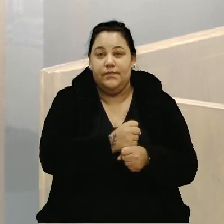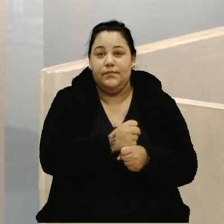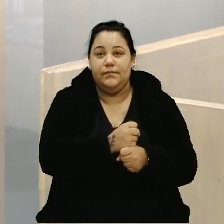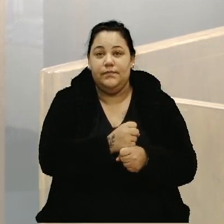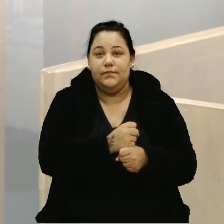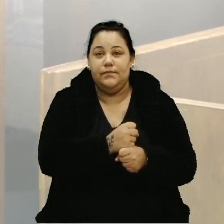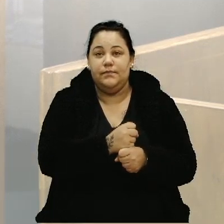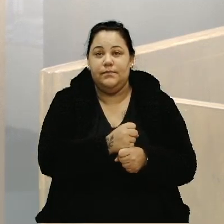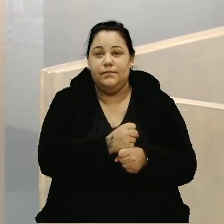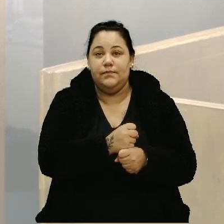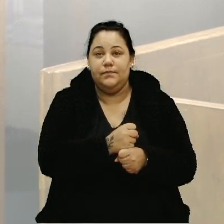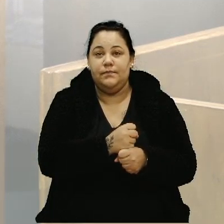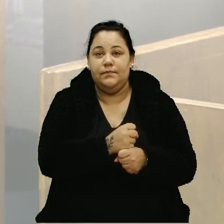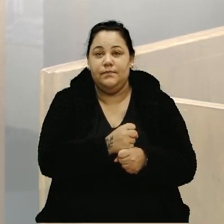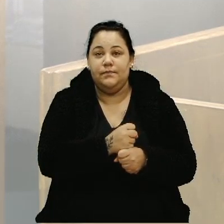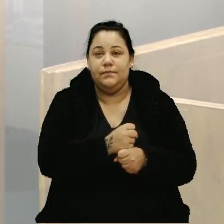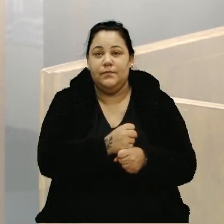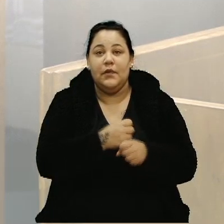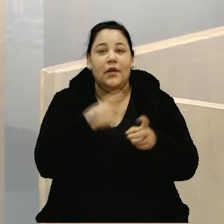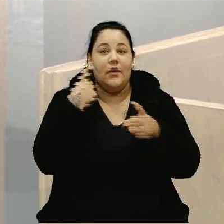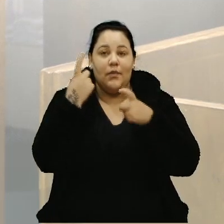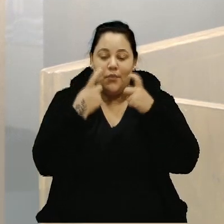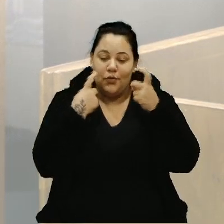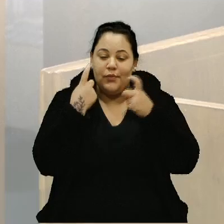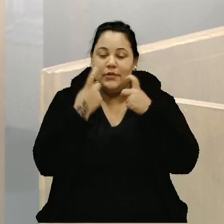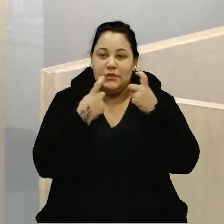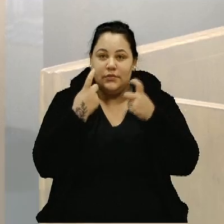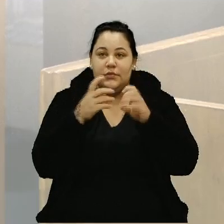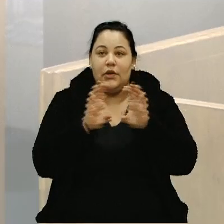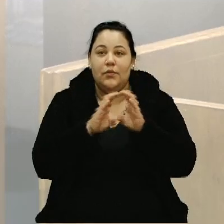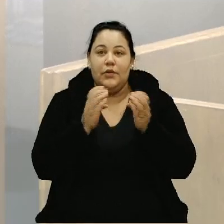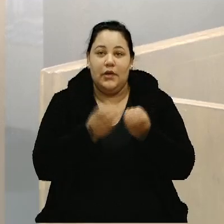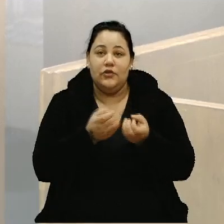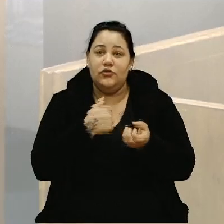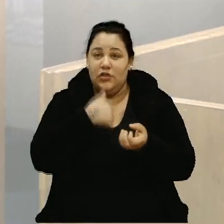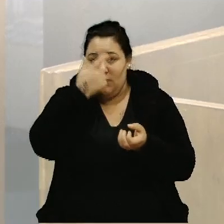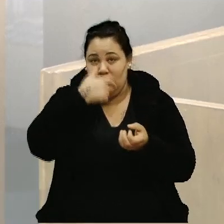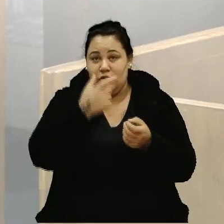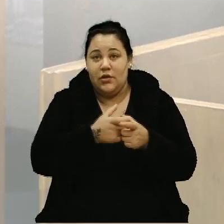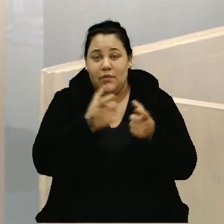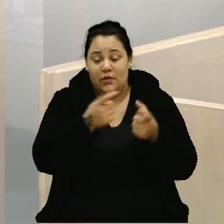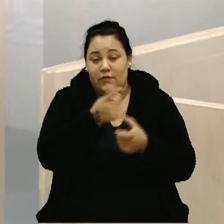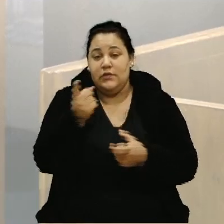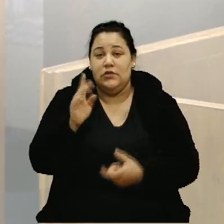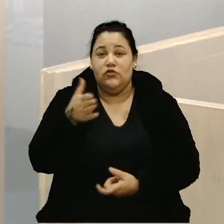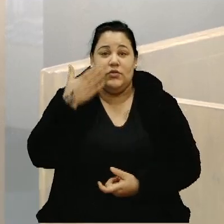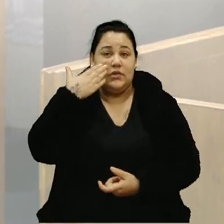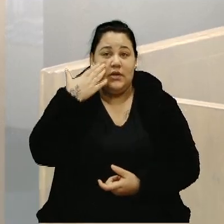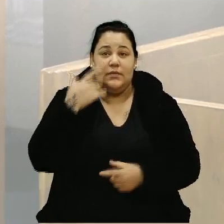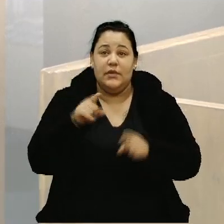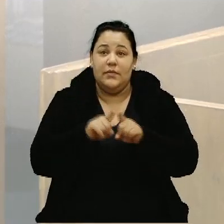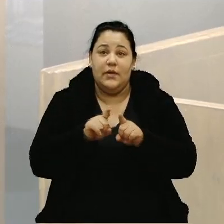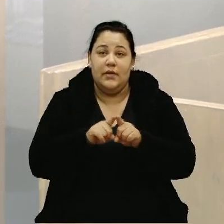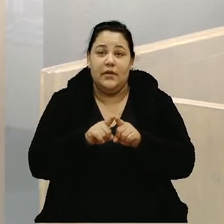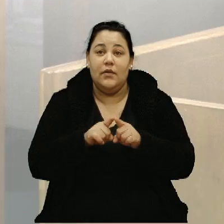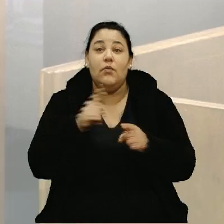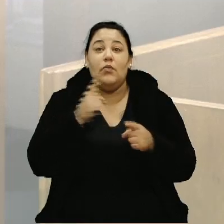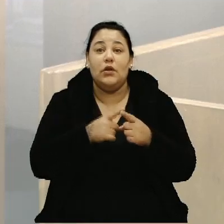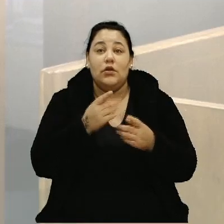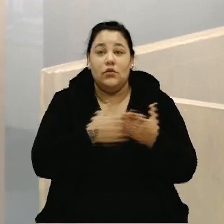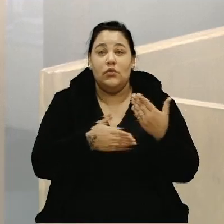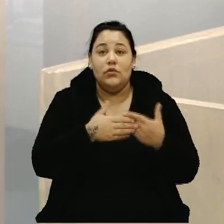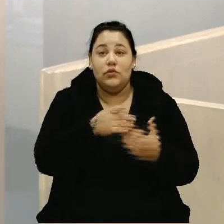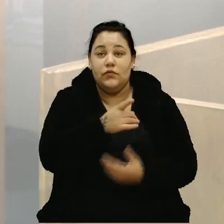que é uma grande preocupação daquela comunidade, como eu acho que a maioria dos senhores deve saber, porque todos vocês devem ter